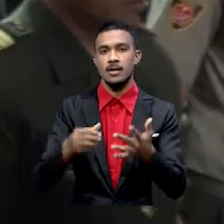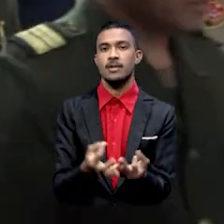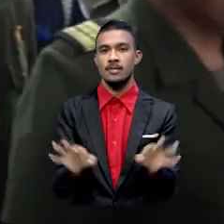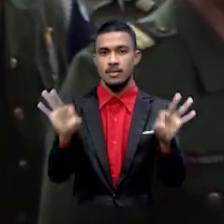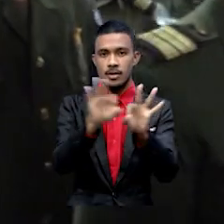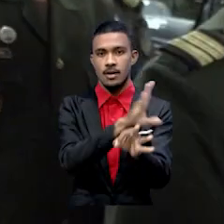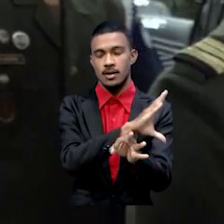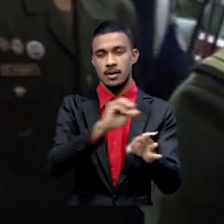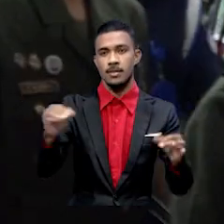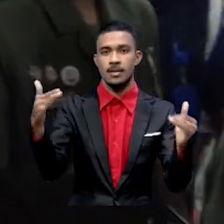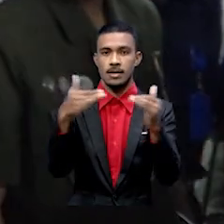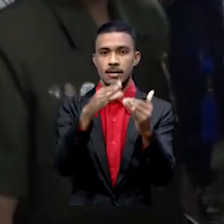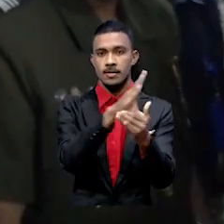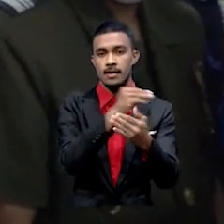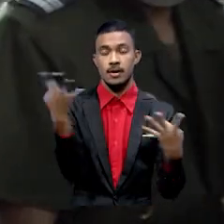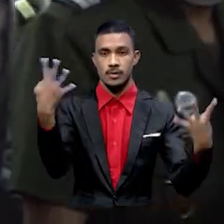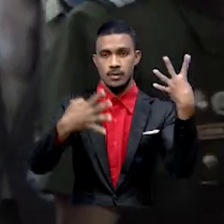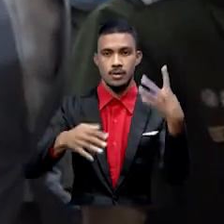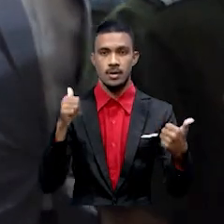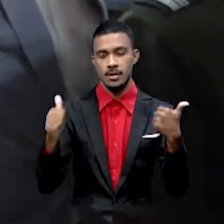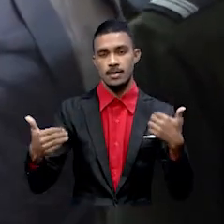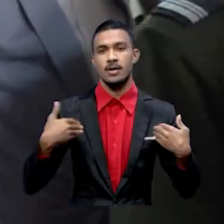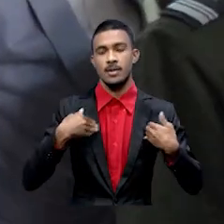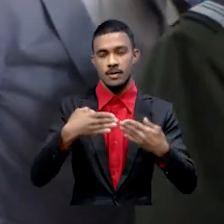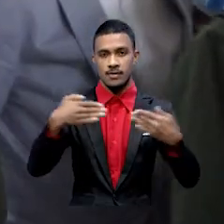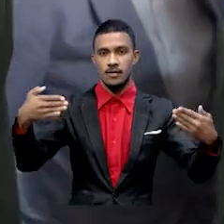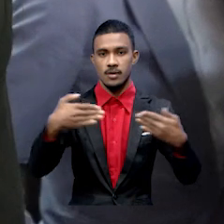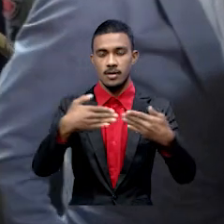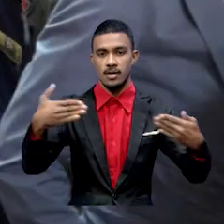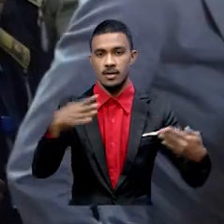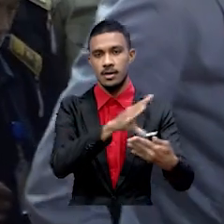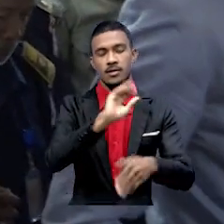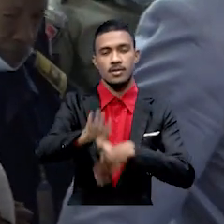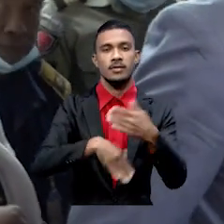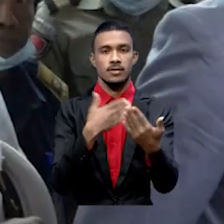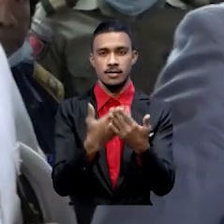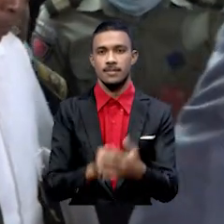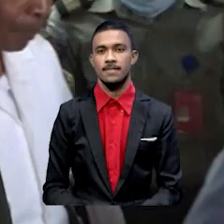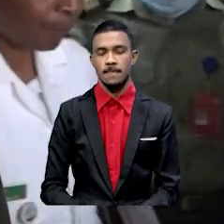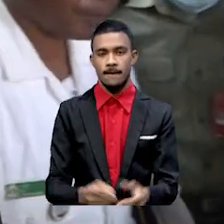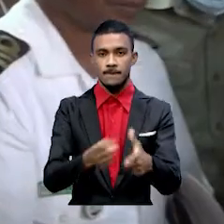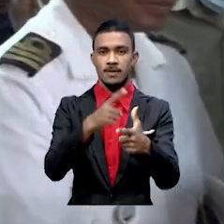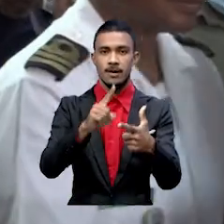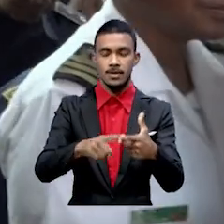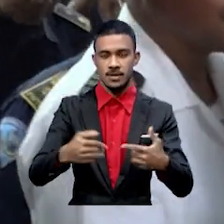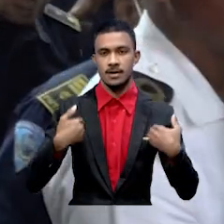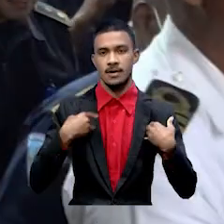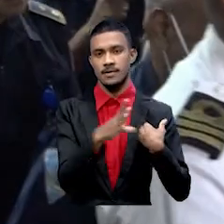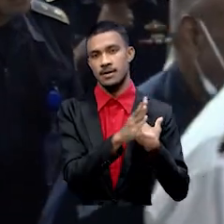decisivo, relevante para a minha luta, agora a demarcação da fronteira, para San Cernehoto. E depois, além de